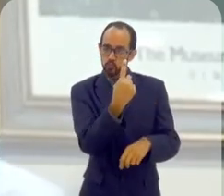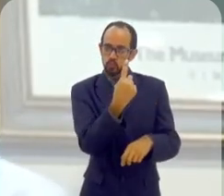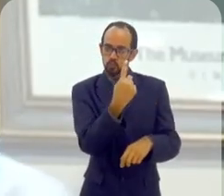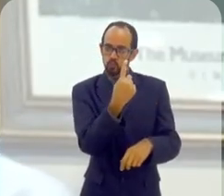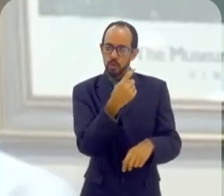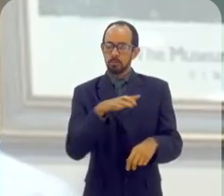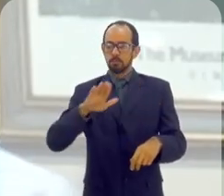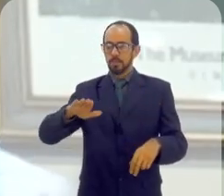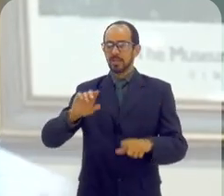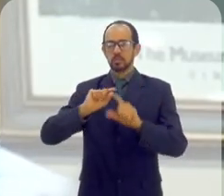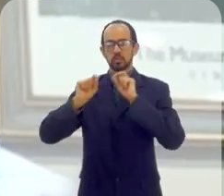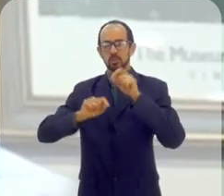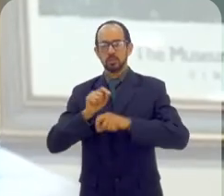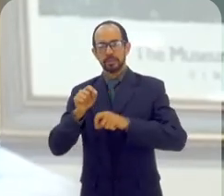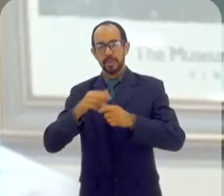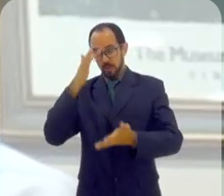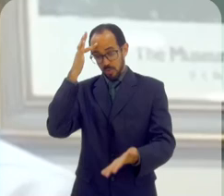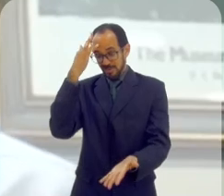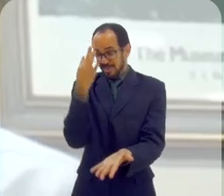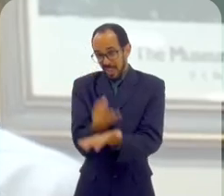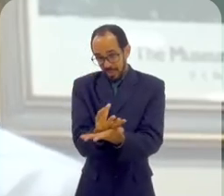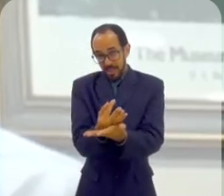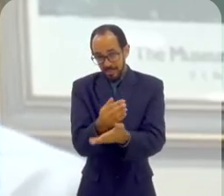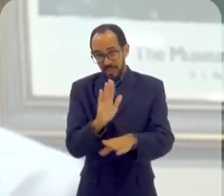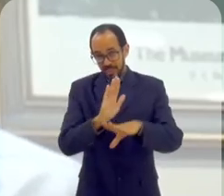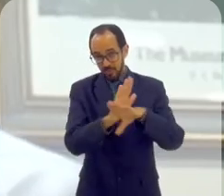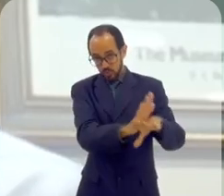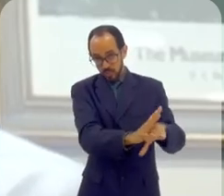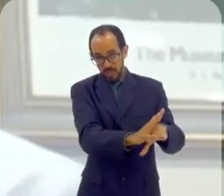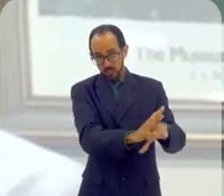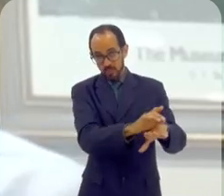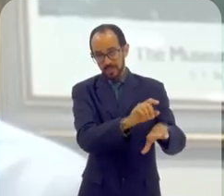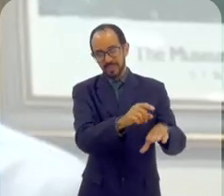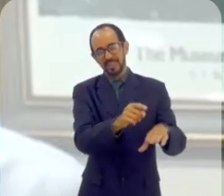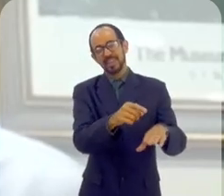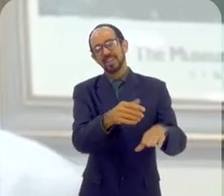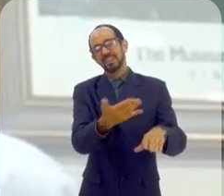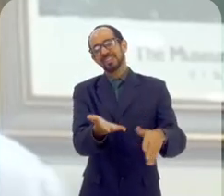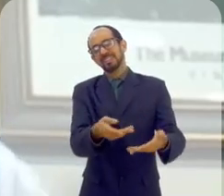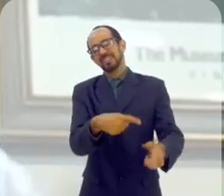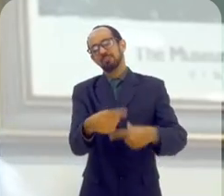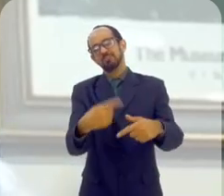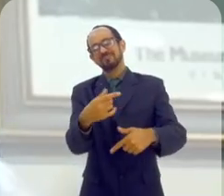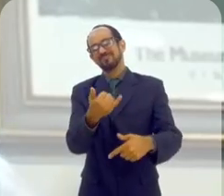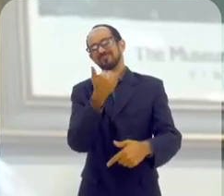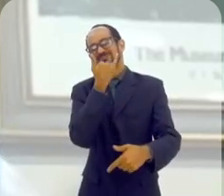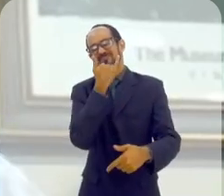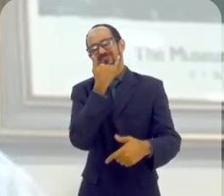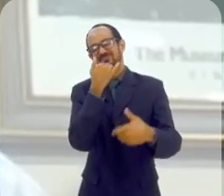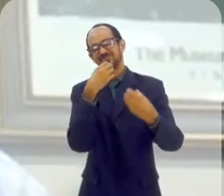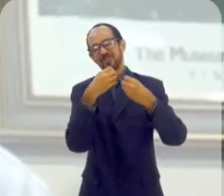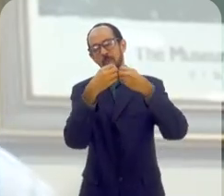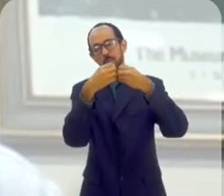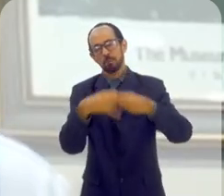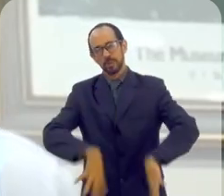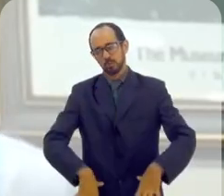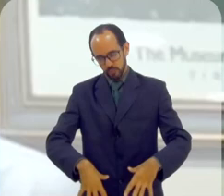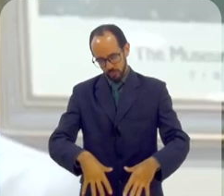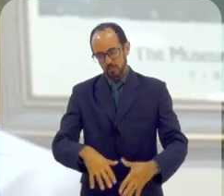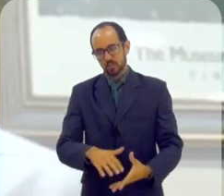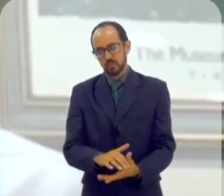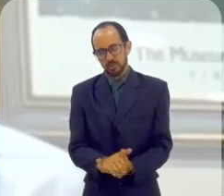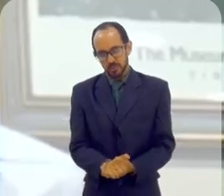e com toda a certeza de que ele tá fazendo mas ele sem querer pode trazer um grande prejuízo então